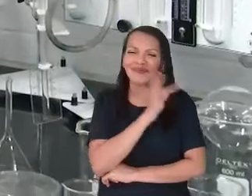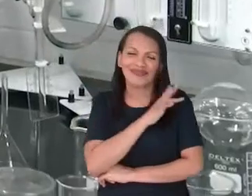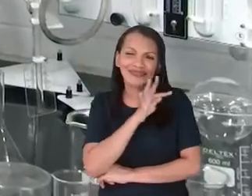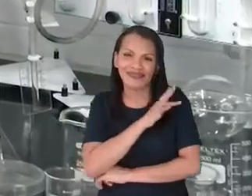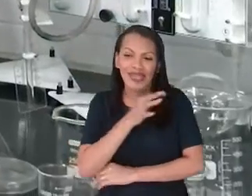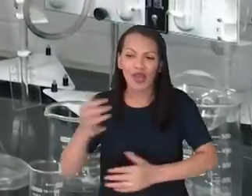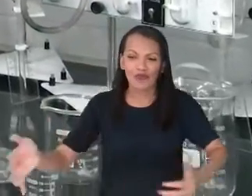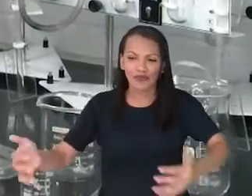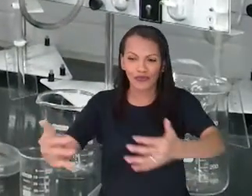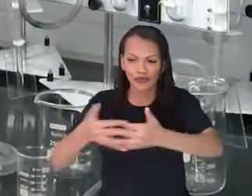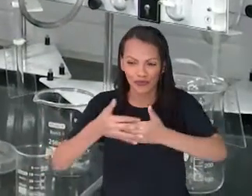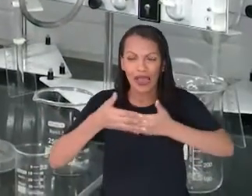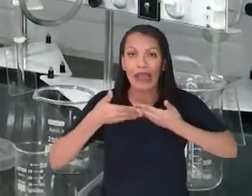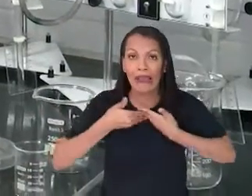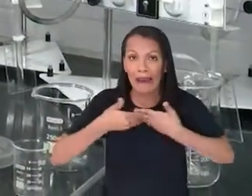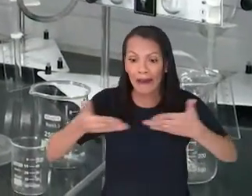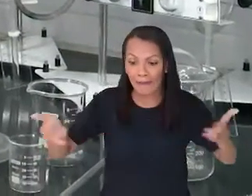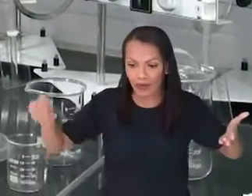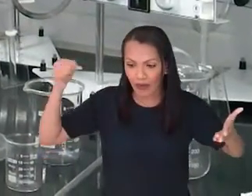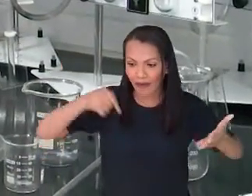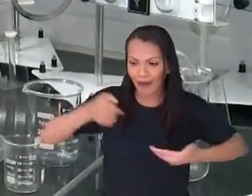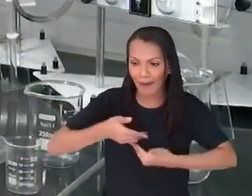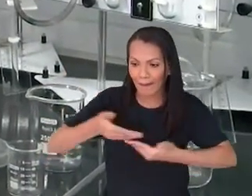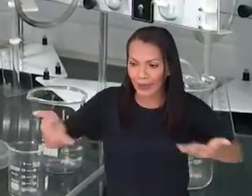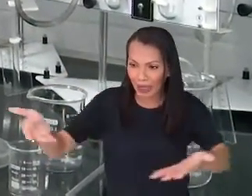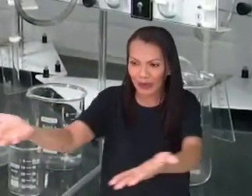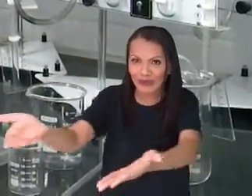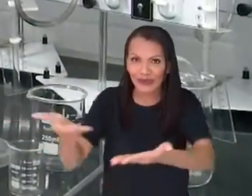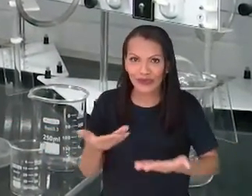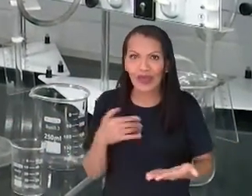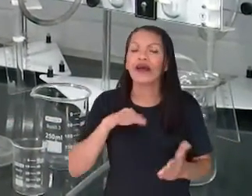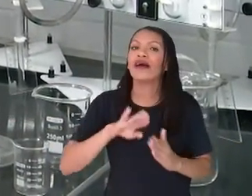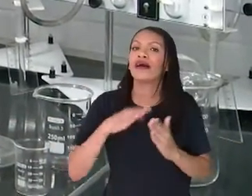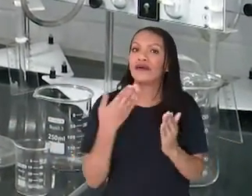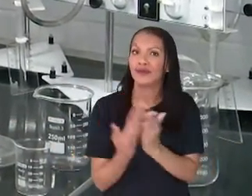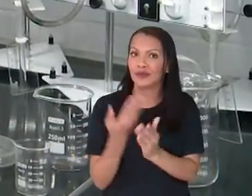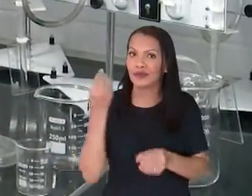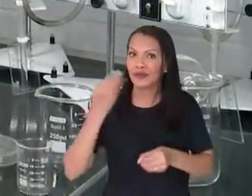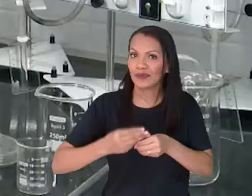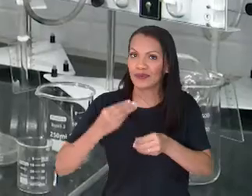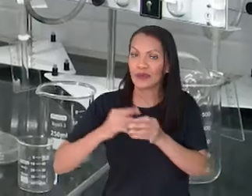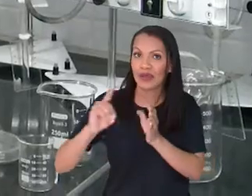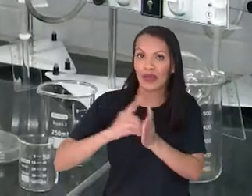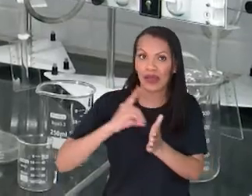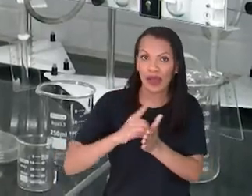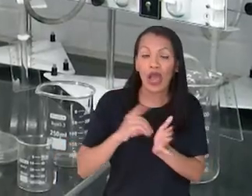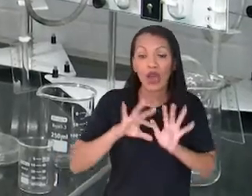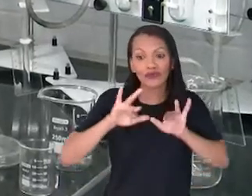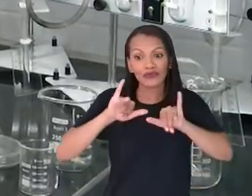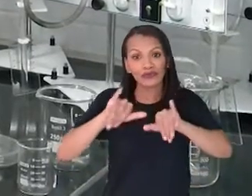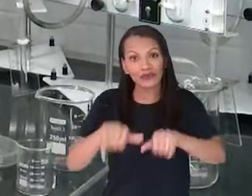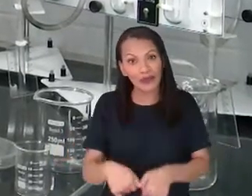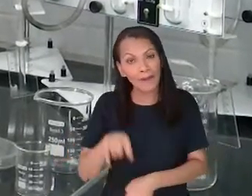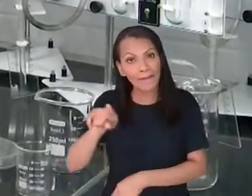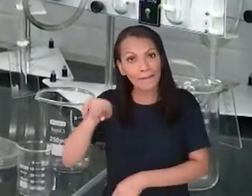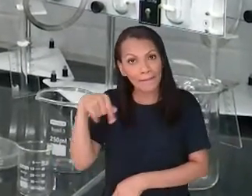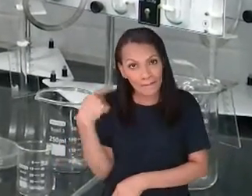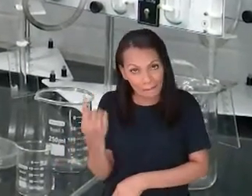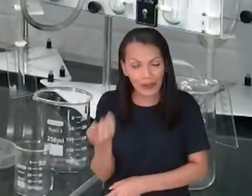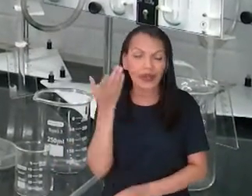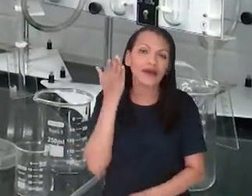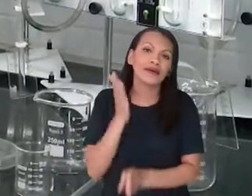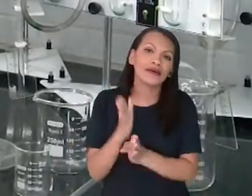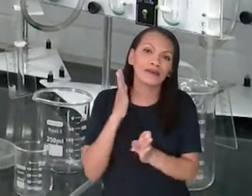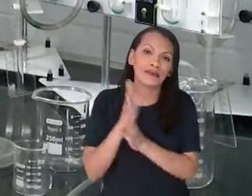alegria e abriu esse espaço para a Escola Municipal para aulas digitais. Por hoje é só. No próximo